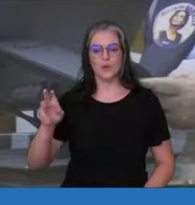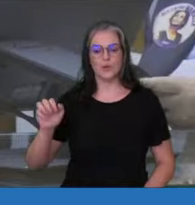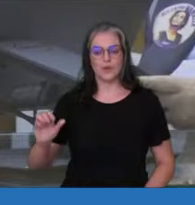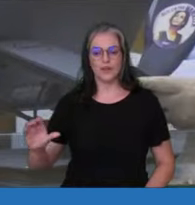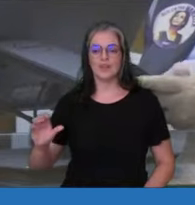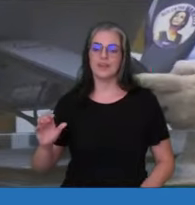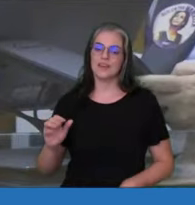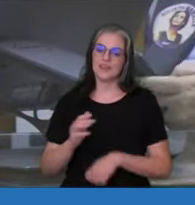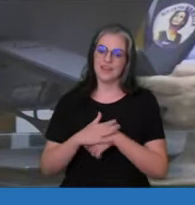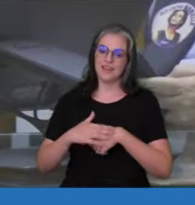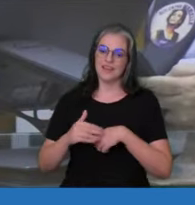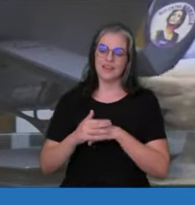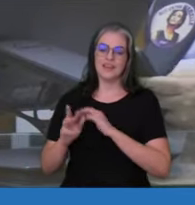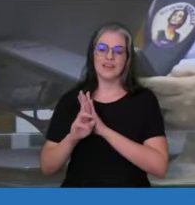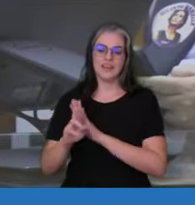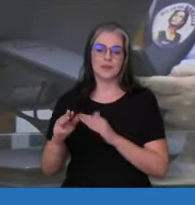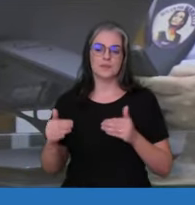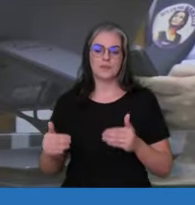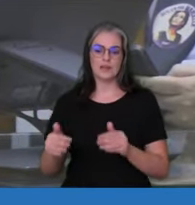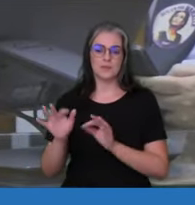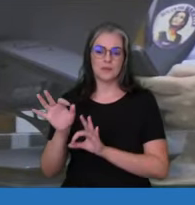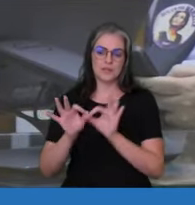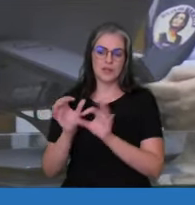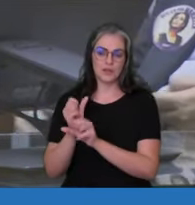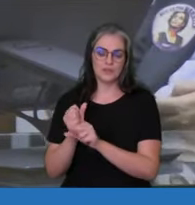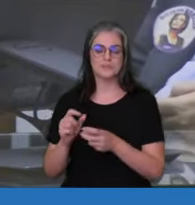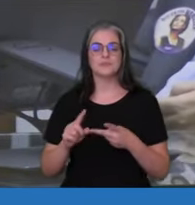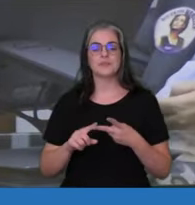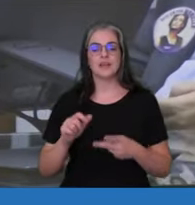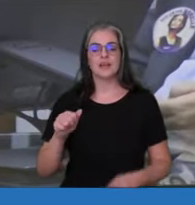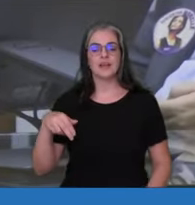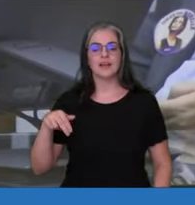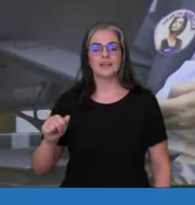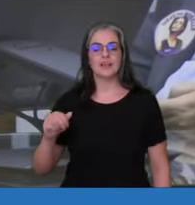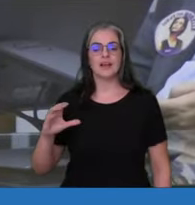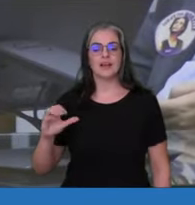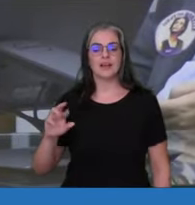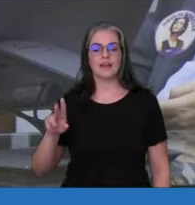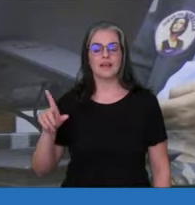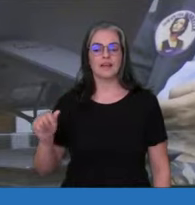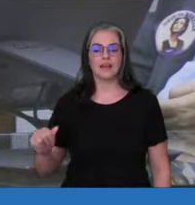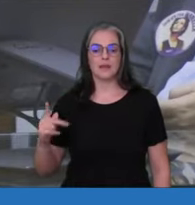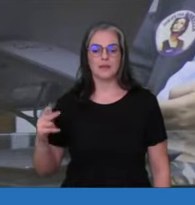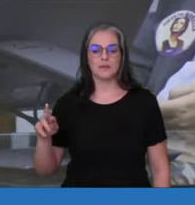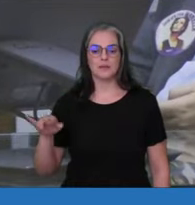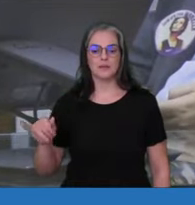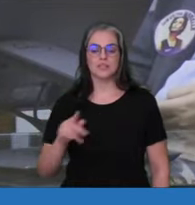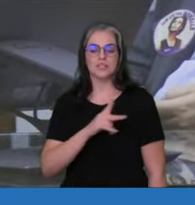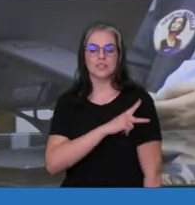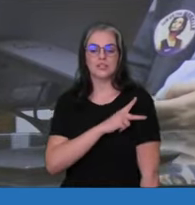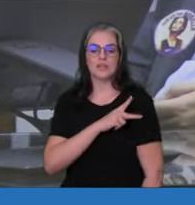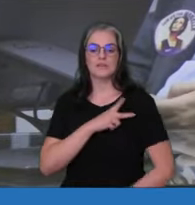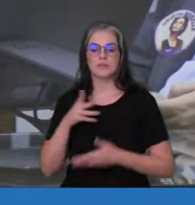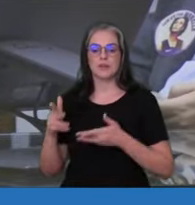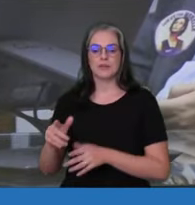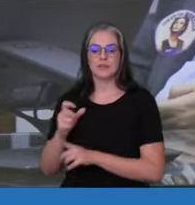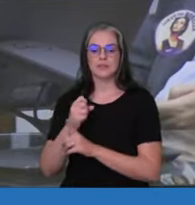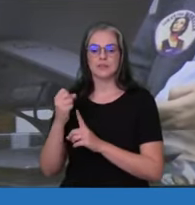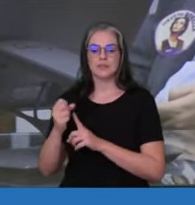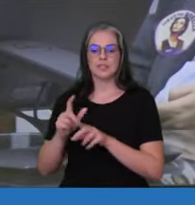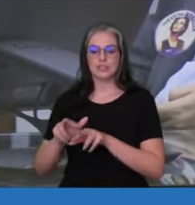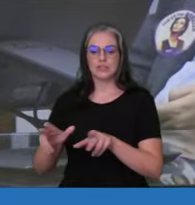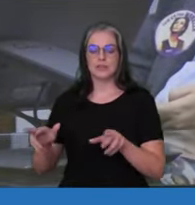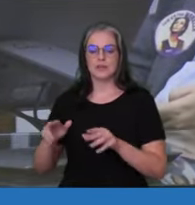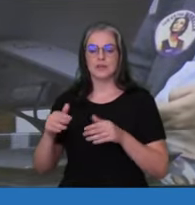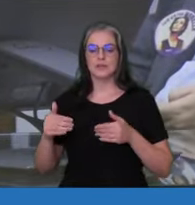Ministério do Planejamento e Orçamento, e de Ana Carla Pereira, chefe da Assessoria de Participação Social e Diversidade do Ministério de Direitos Humanos